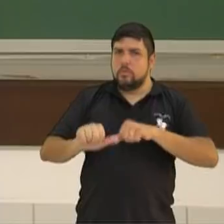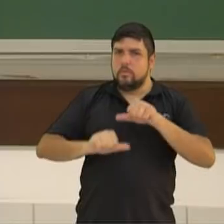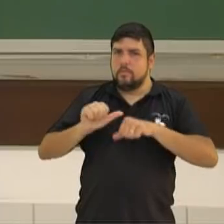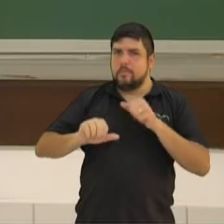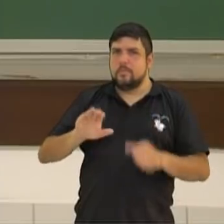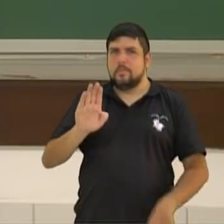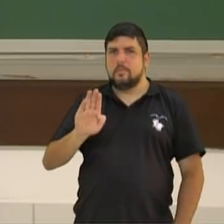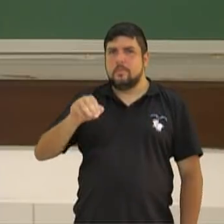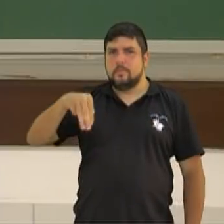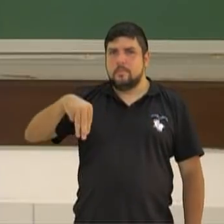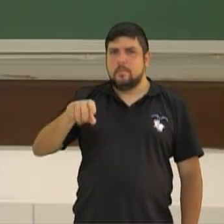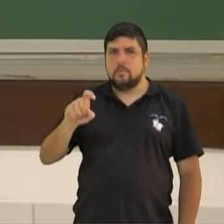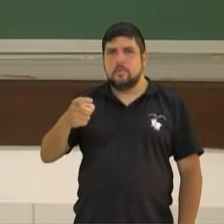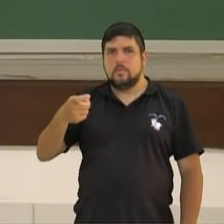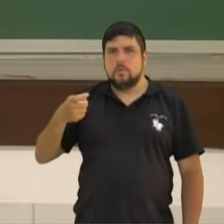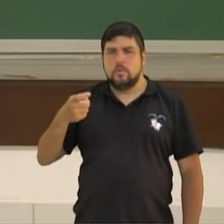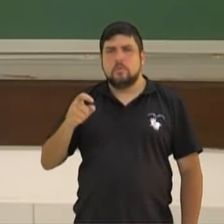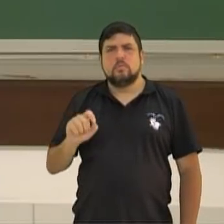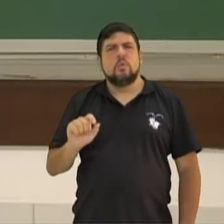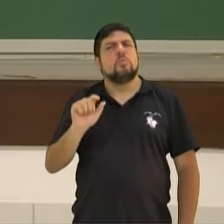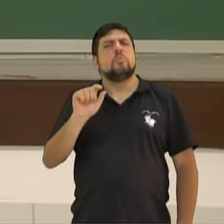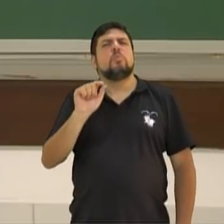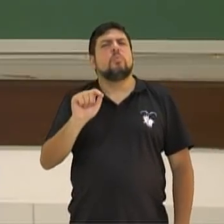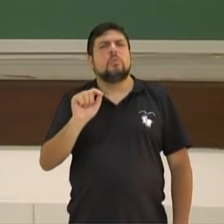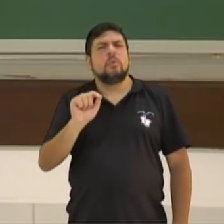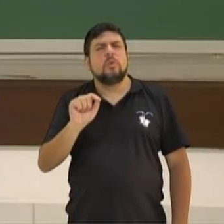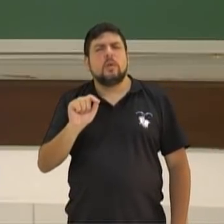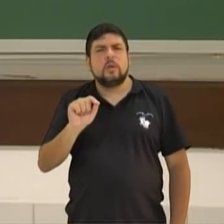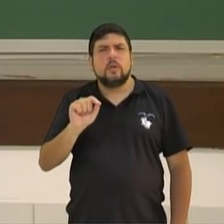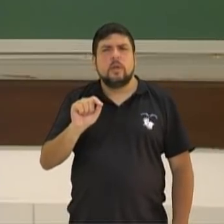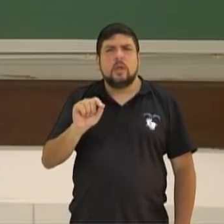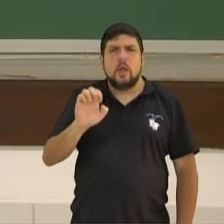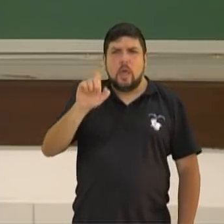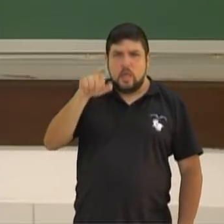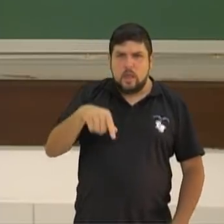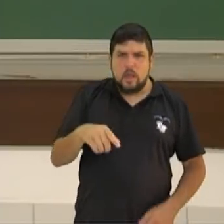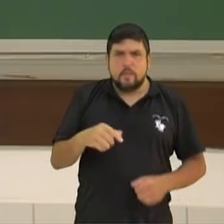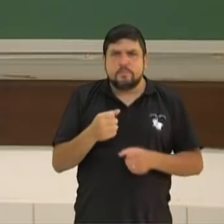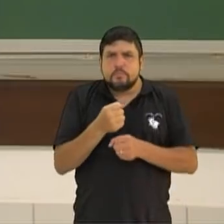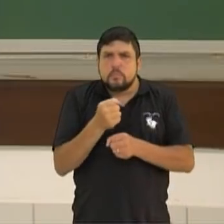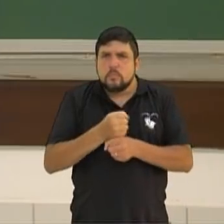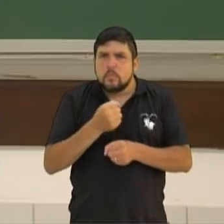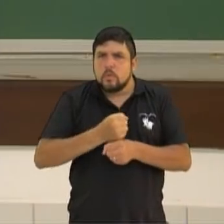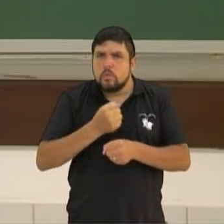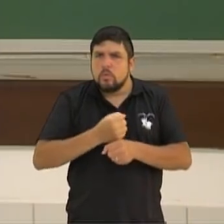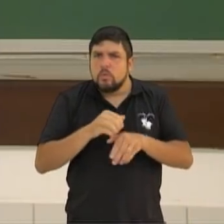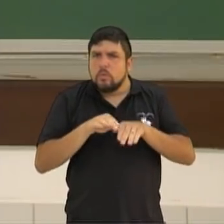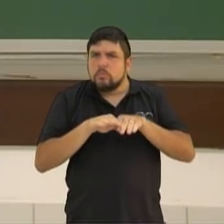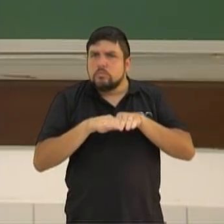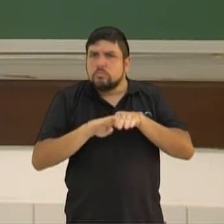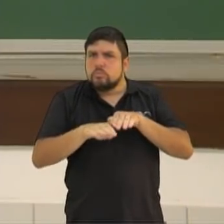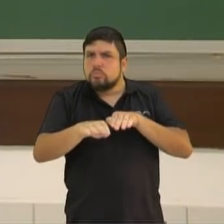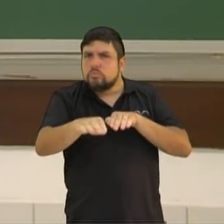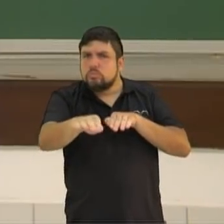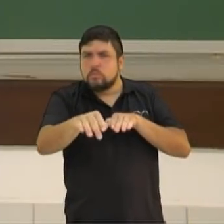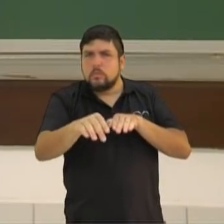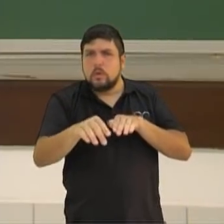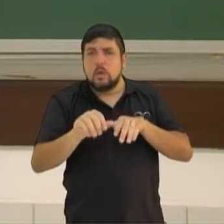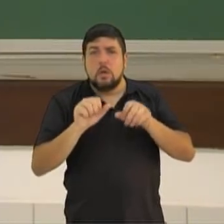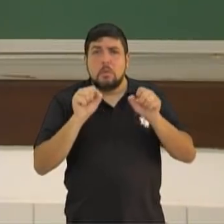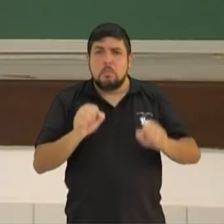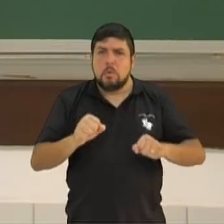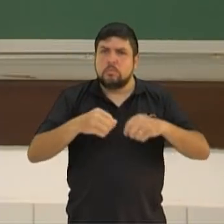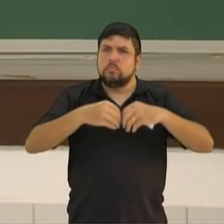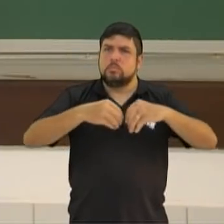é? É uma corrida feita numa pista construída, certo? Essa pista ela pode ser de